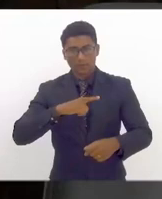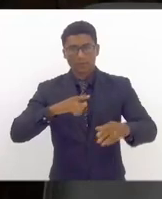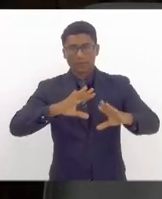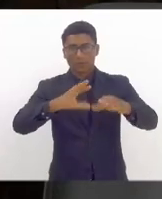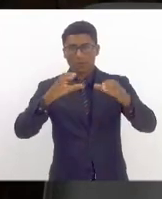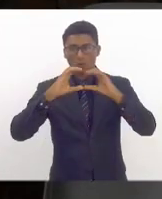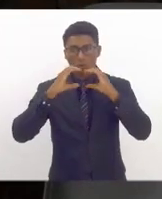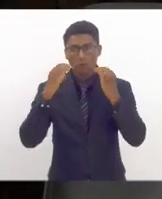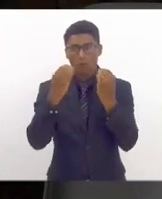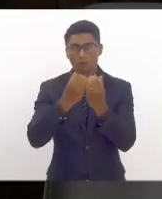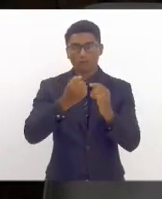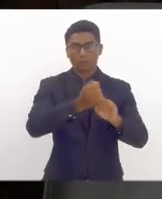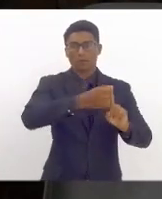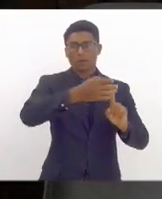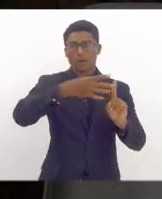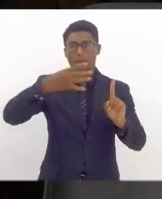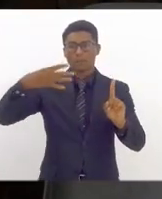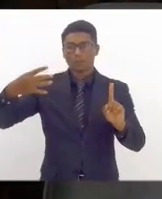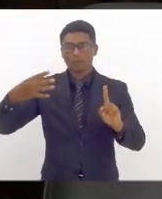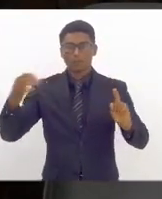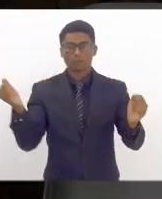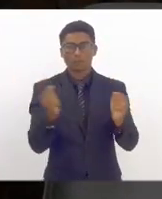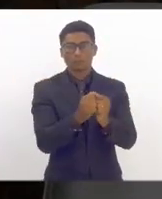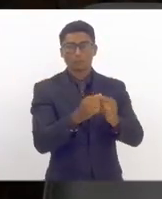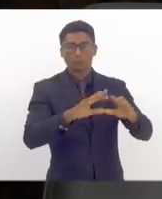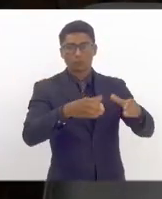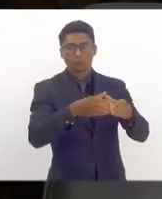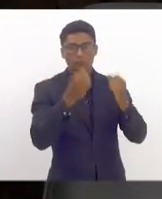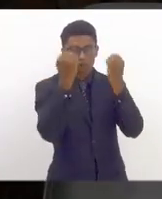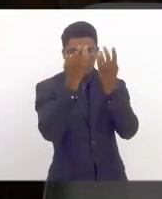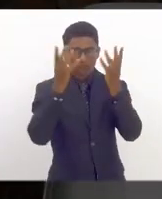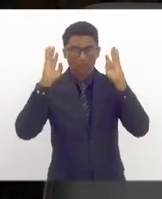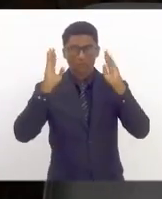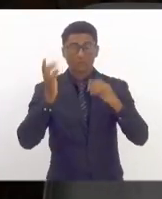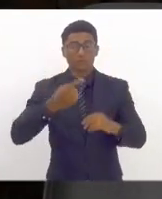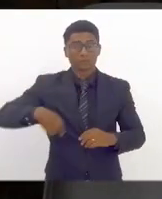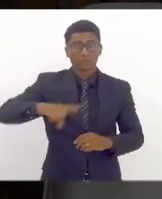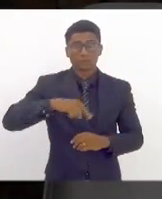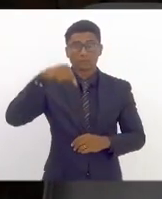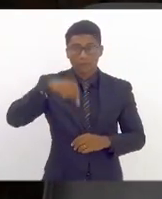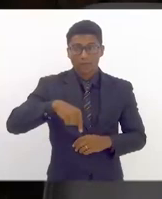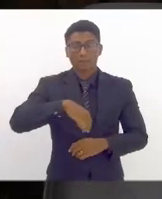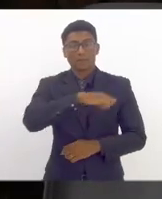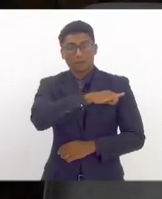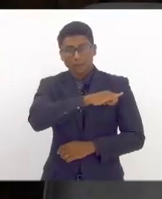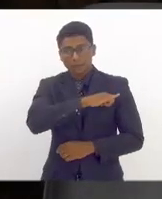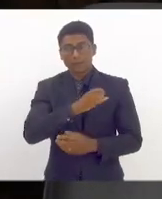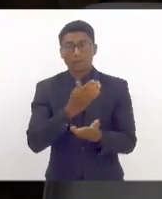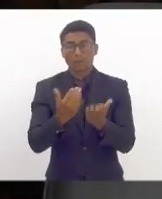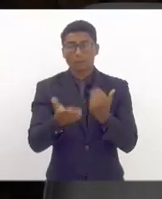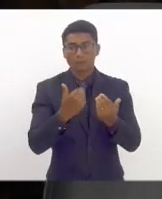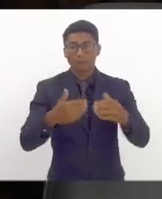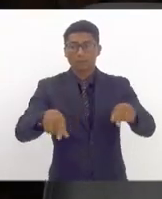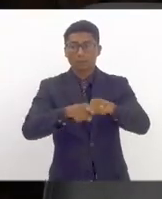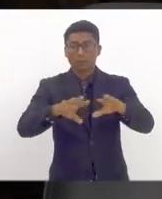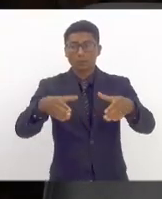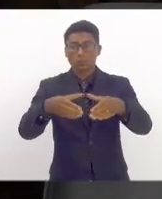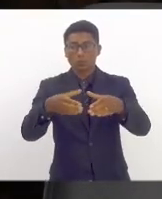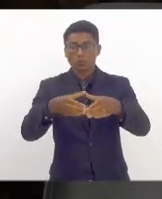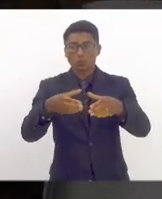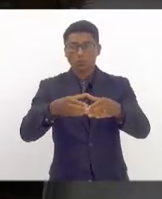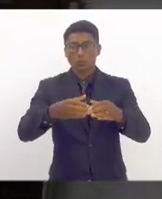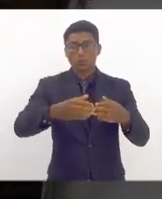mais juntas comunidades indígenas estamos trazendo isso para dentro do Rio de Janeiro de forma junto ao grupo arco-íris